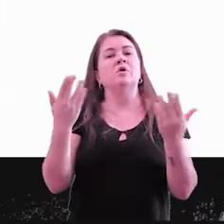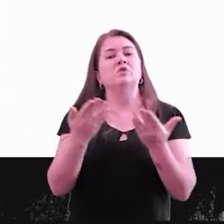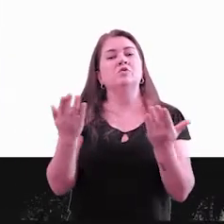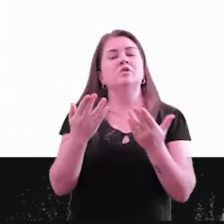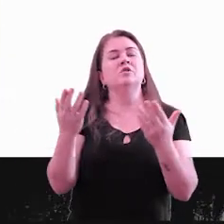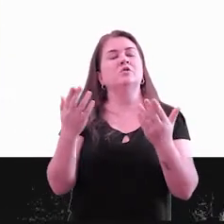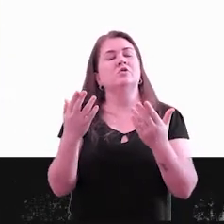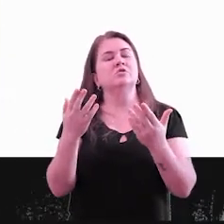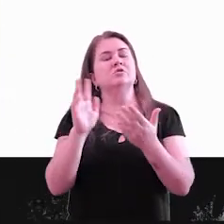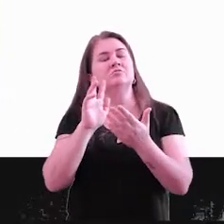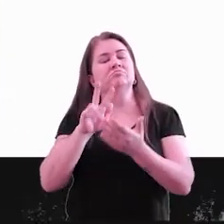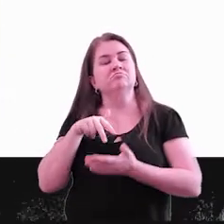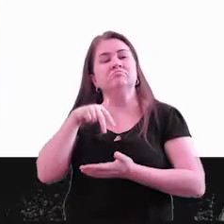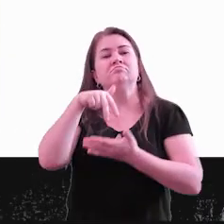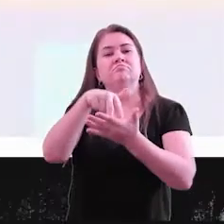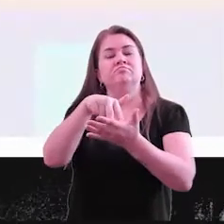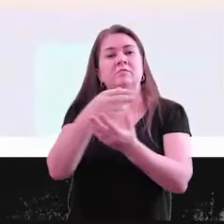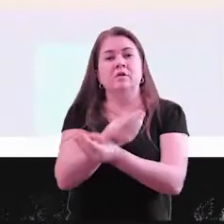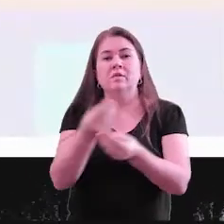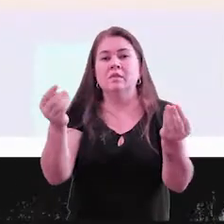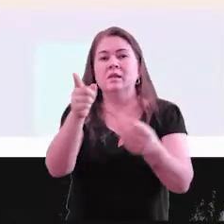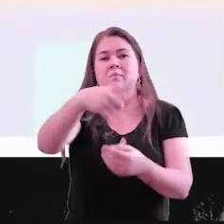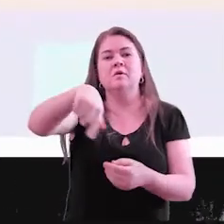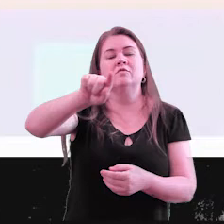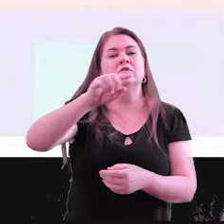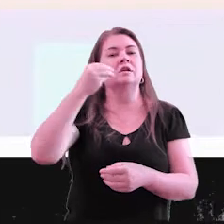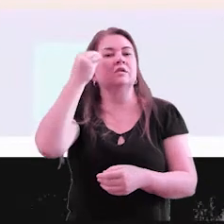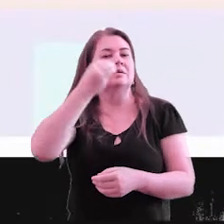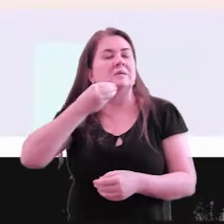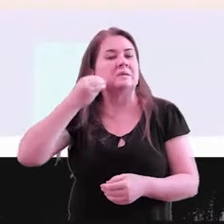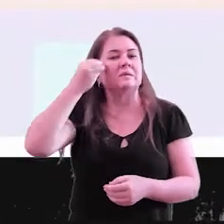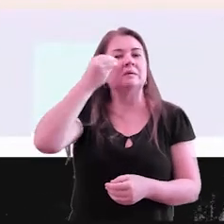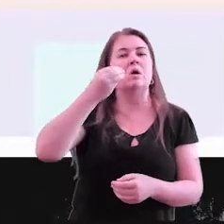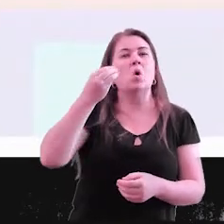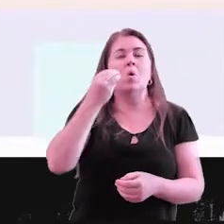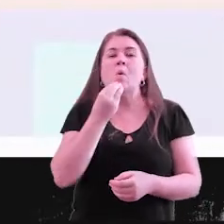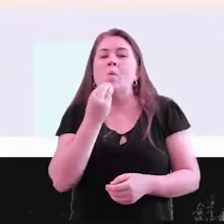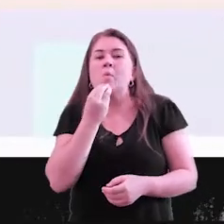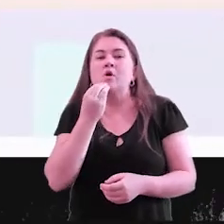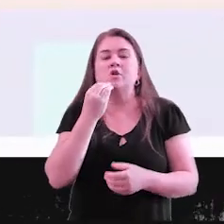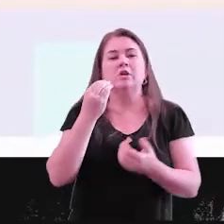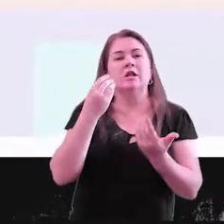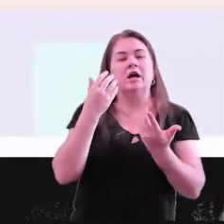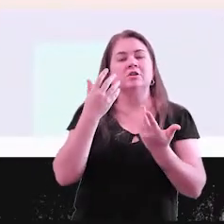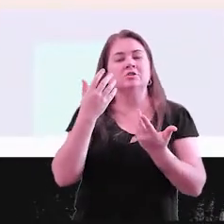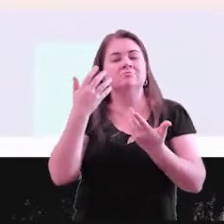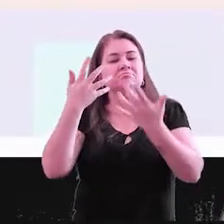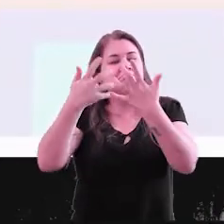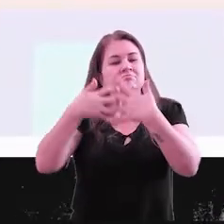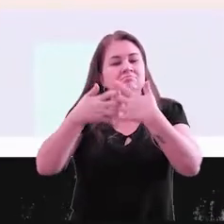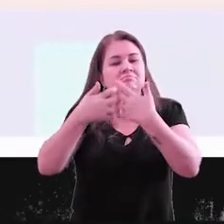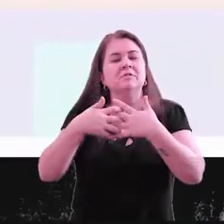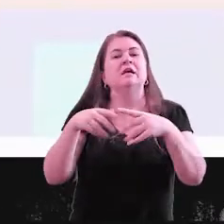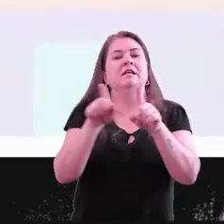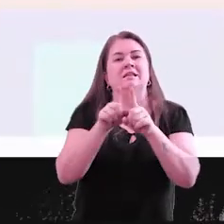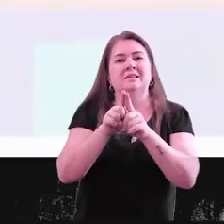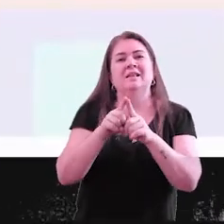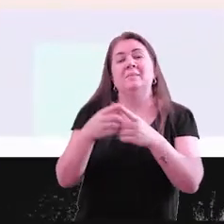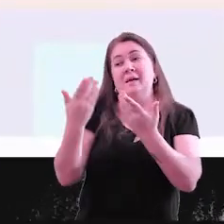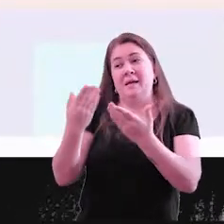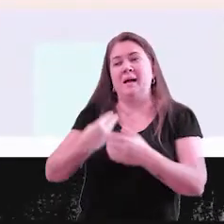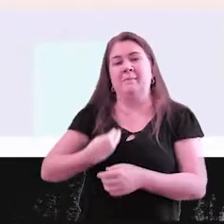tiver a fala da Jéssica. Aproveito para agradecer mais uma vez pela oportunidade,